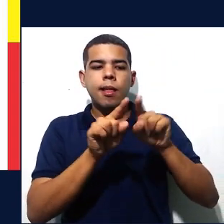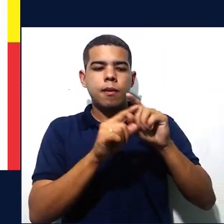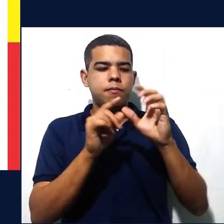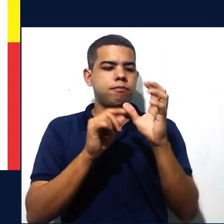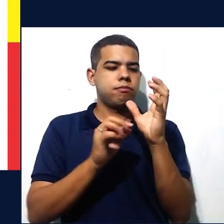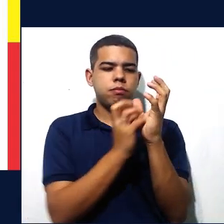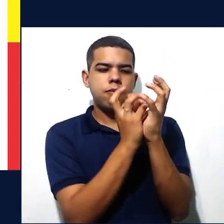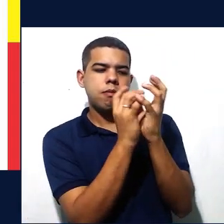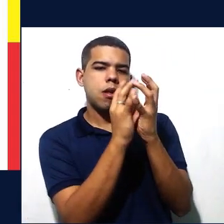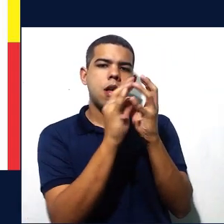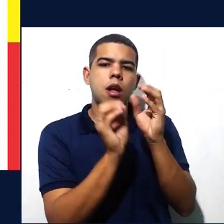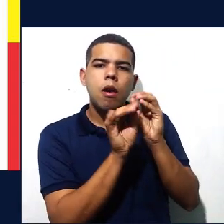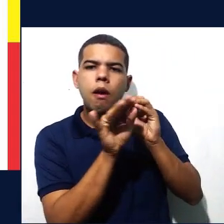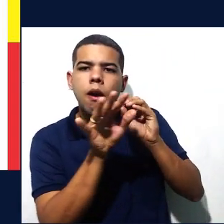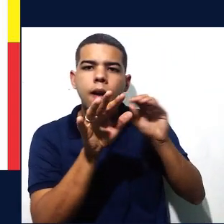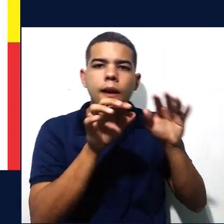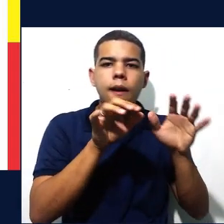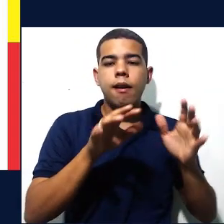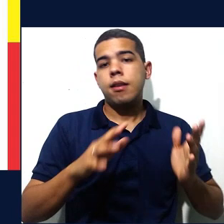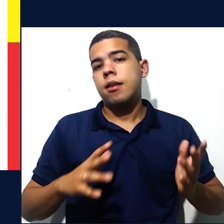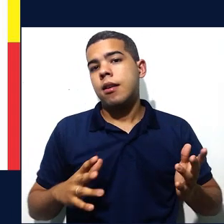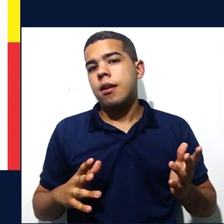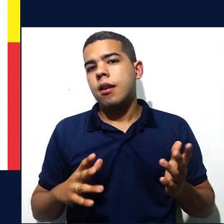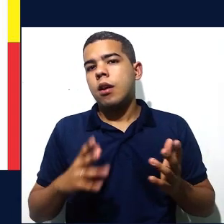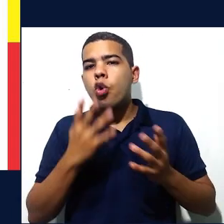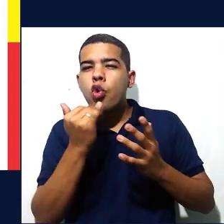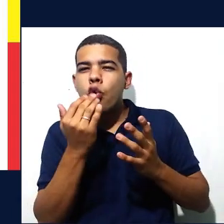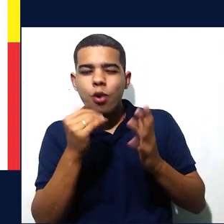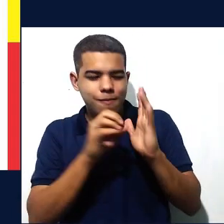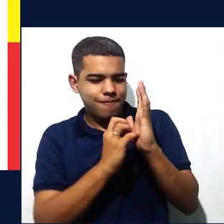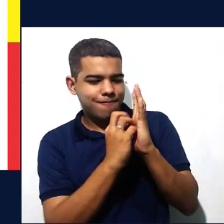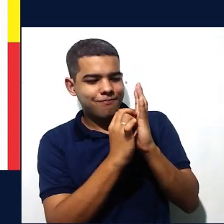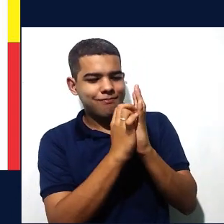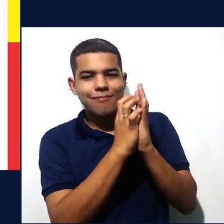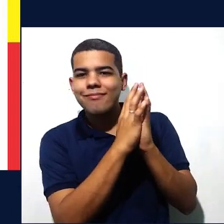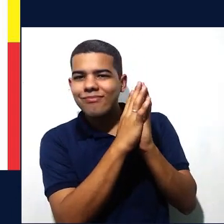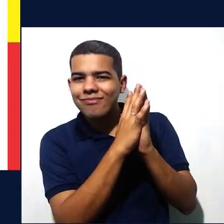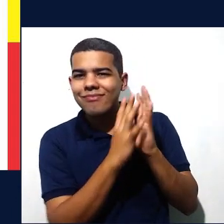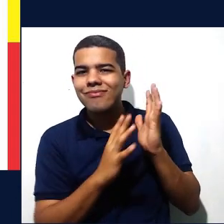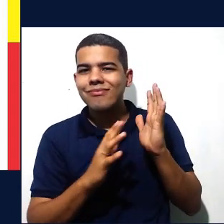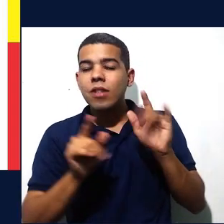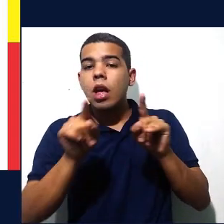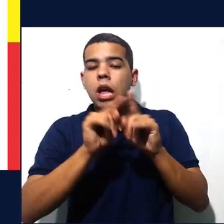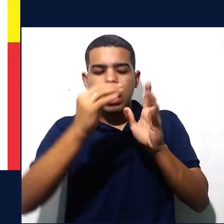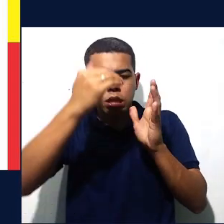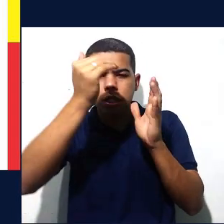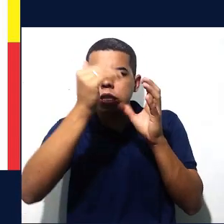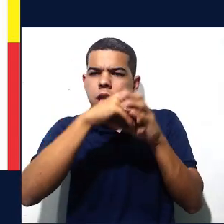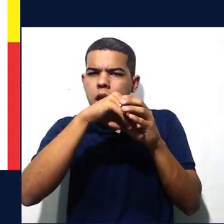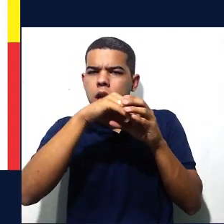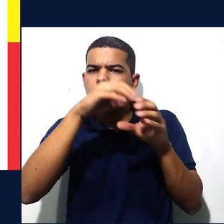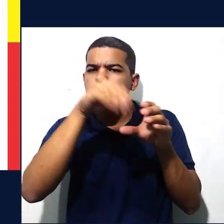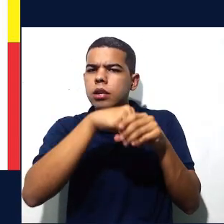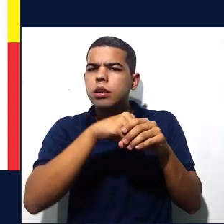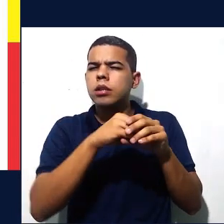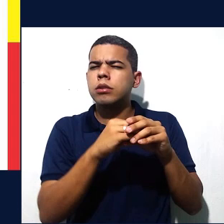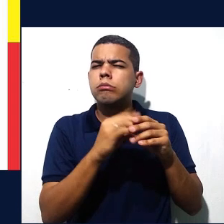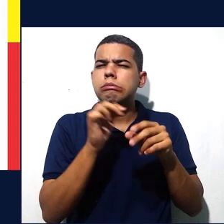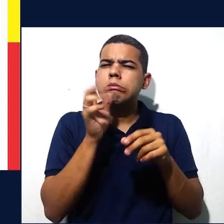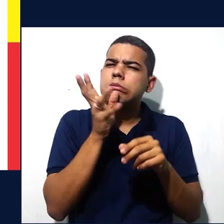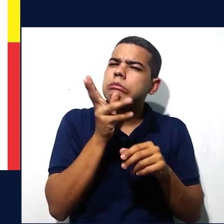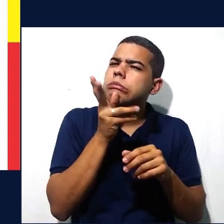nutrientes dentro da planta, tempo de desenvolvimento e metabolismo secundário, eles podem